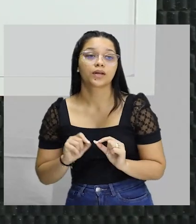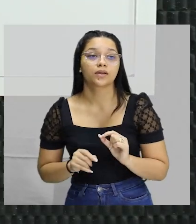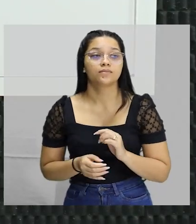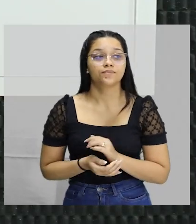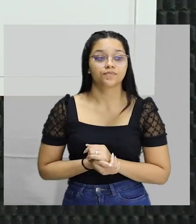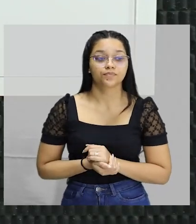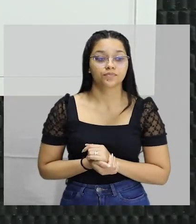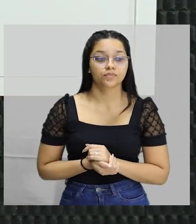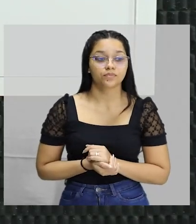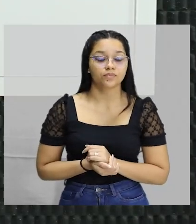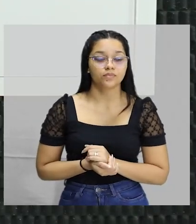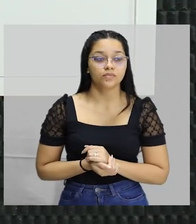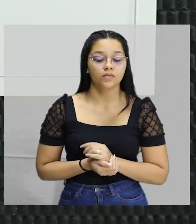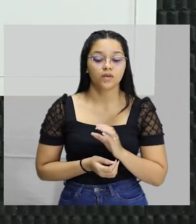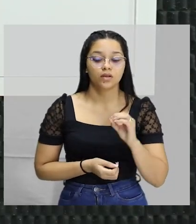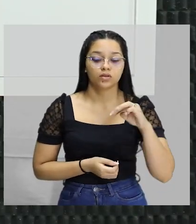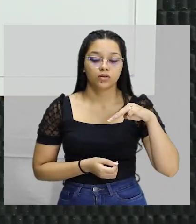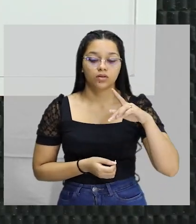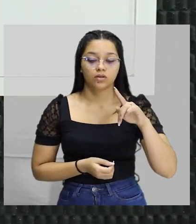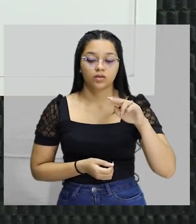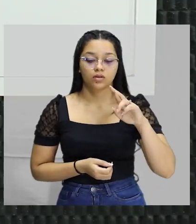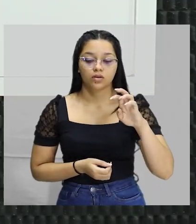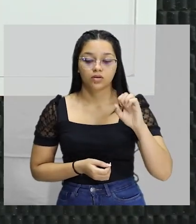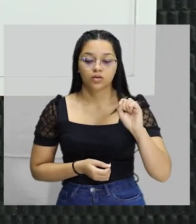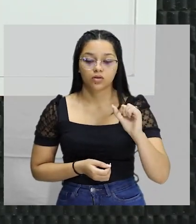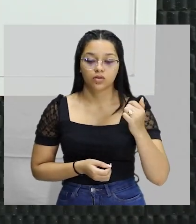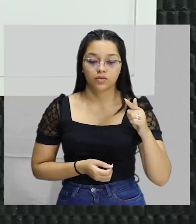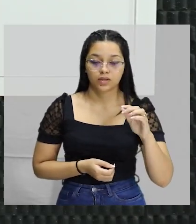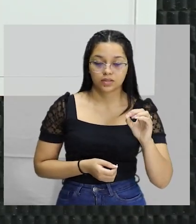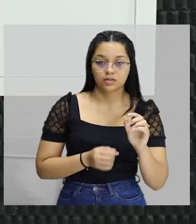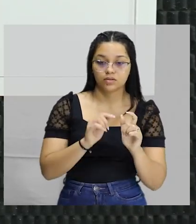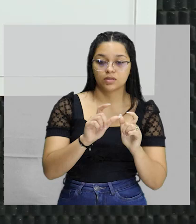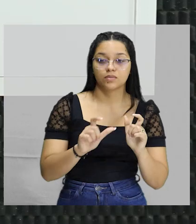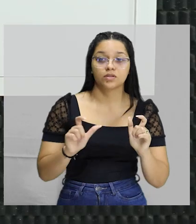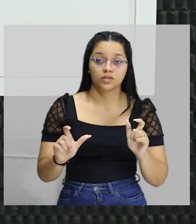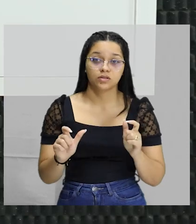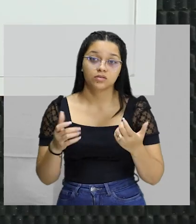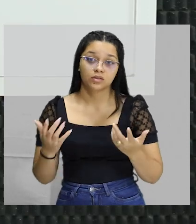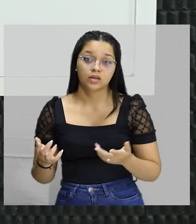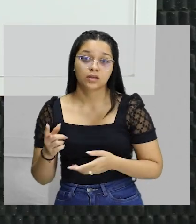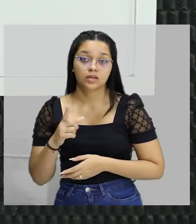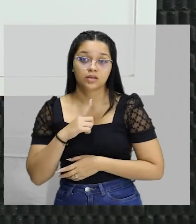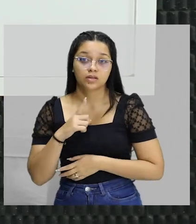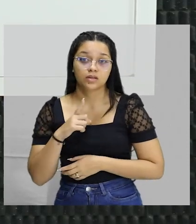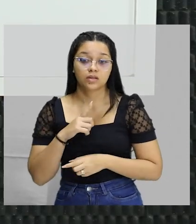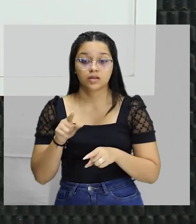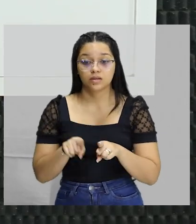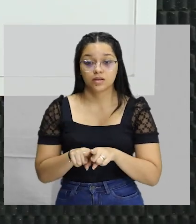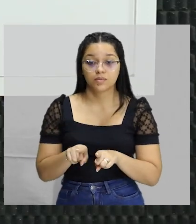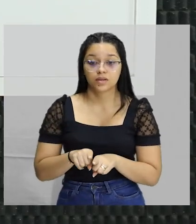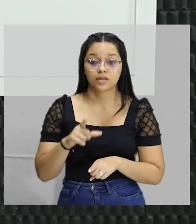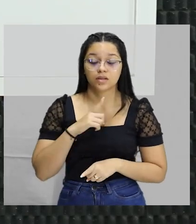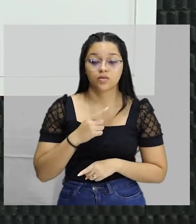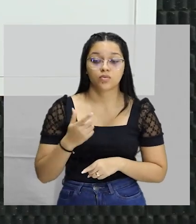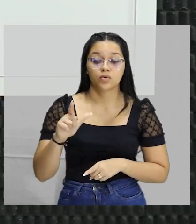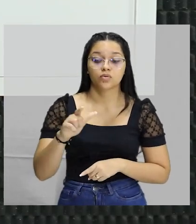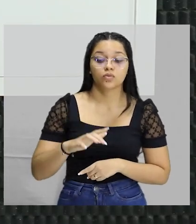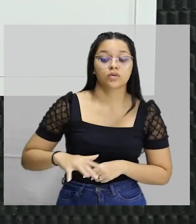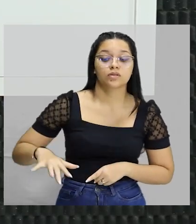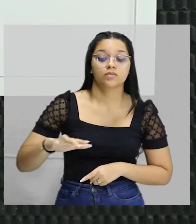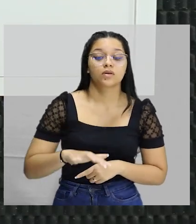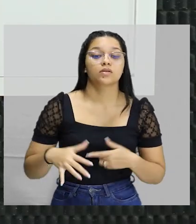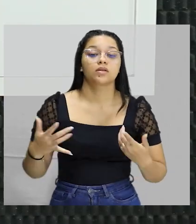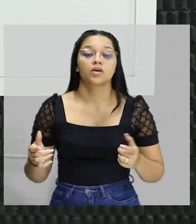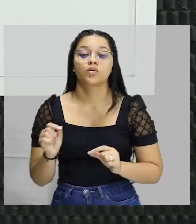de compressão das partículas, certo? As partículas estão comprimidas. E existe esse outro espaço, que é